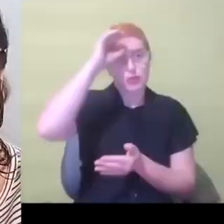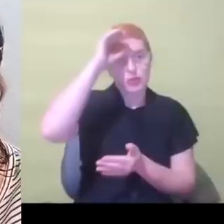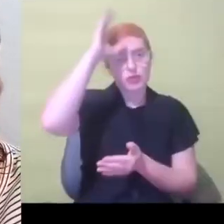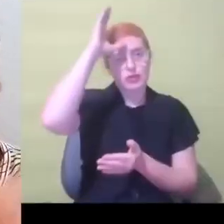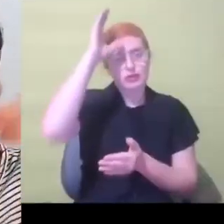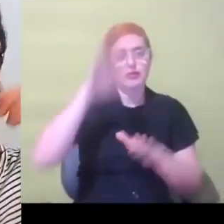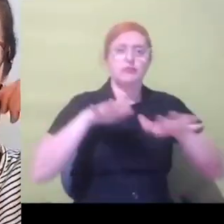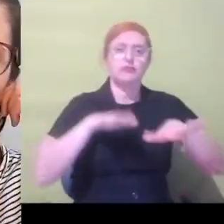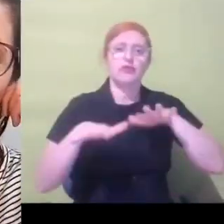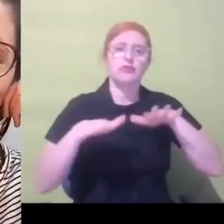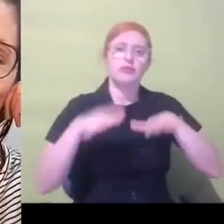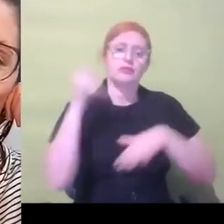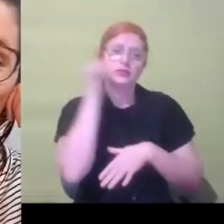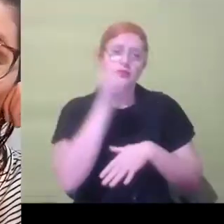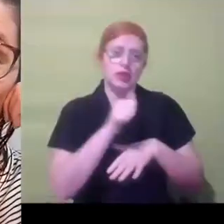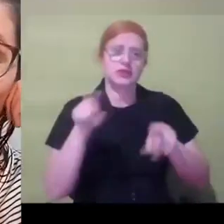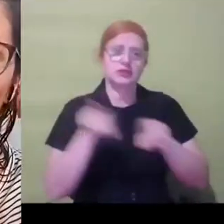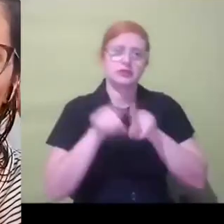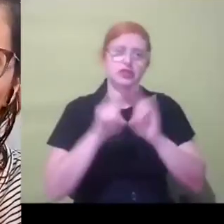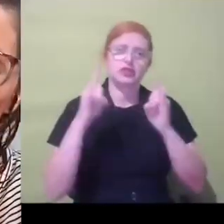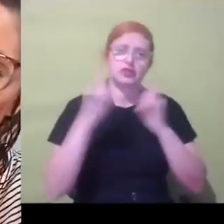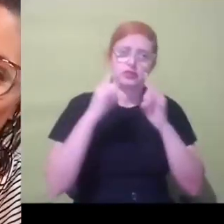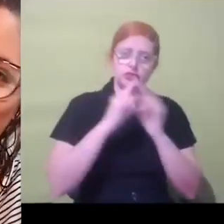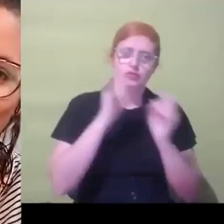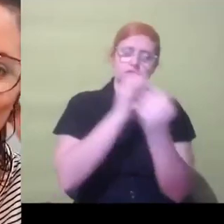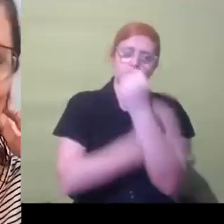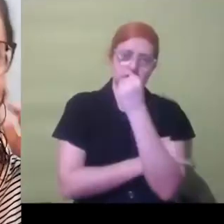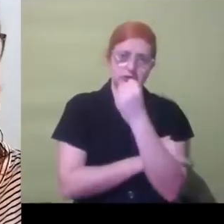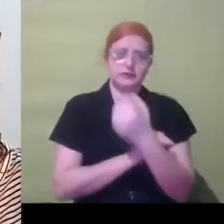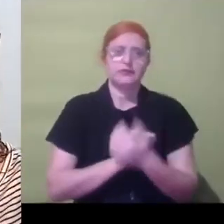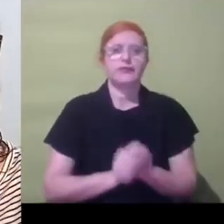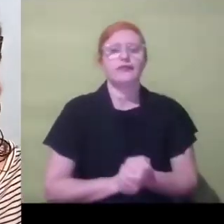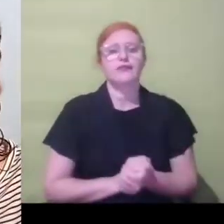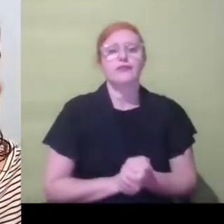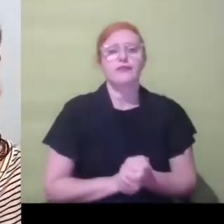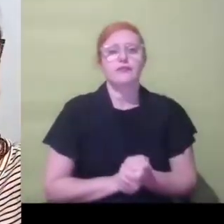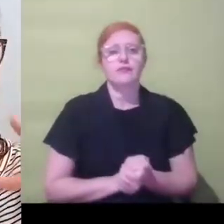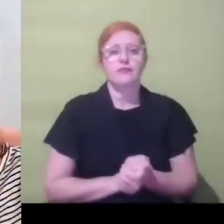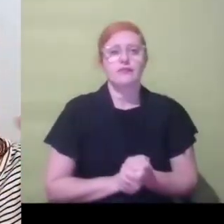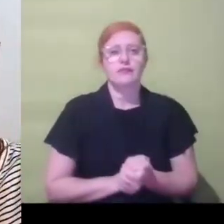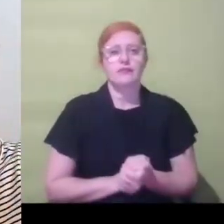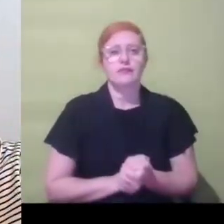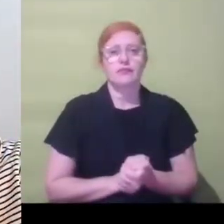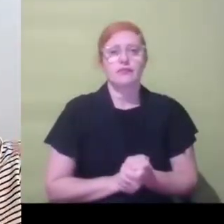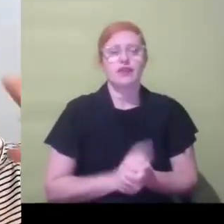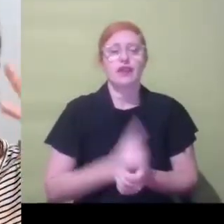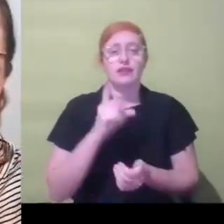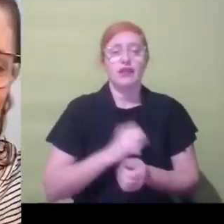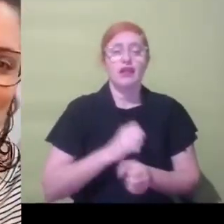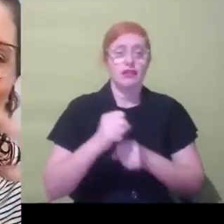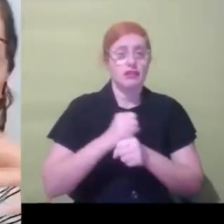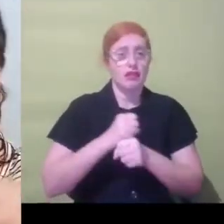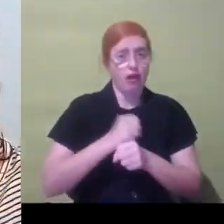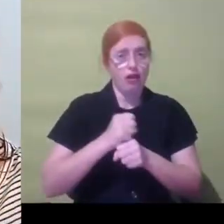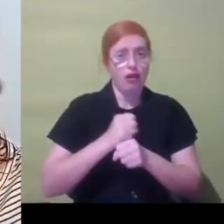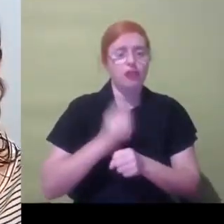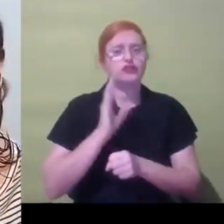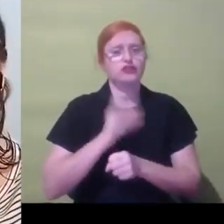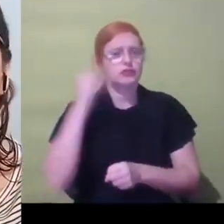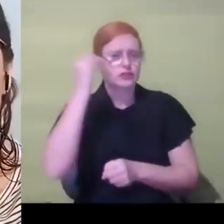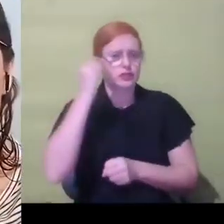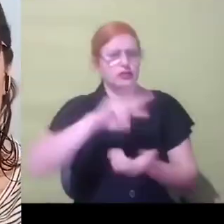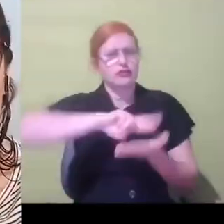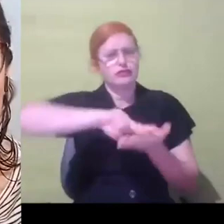mulheres e das organizações feministas. E aí, nesses 10 anos, a gente